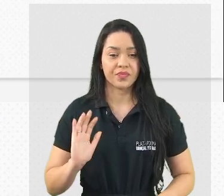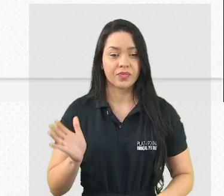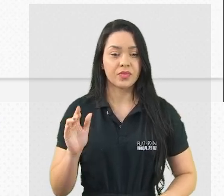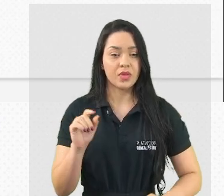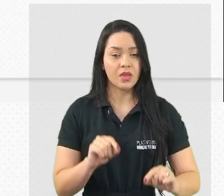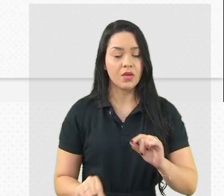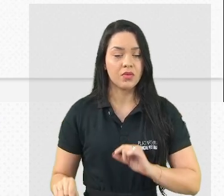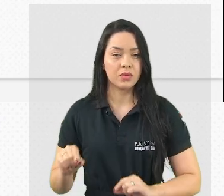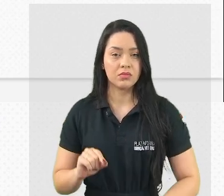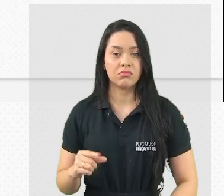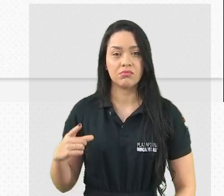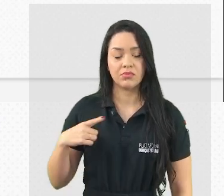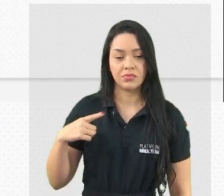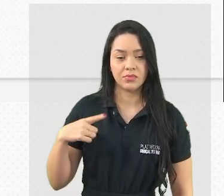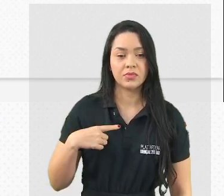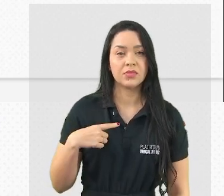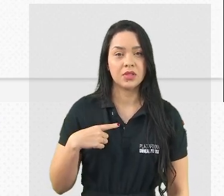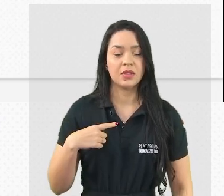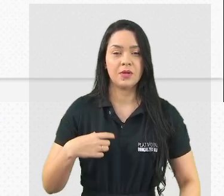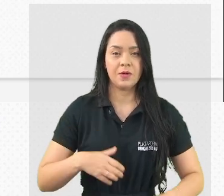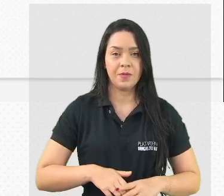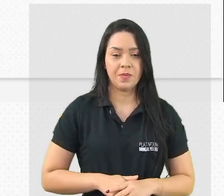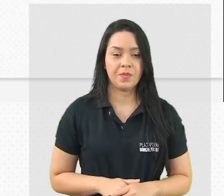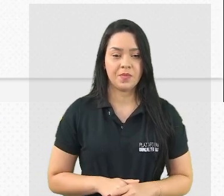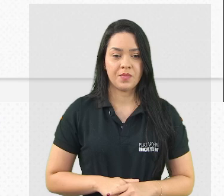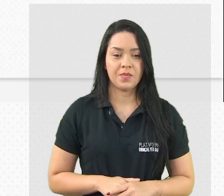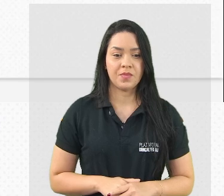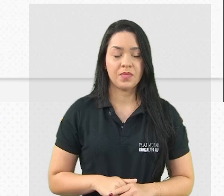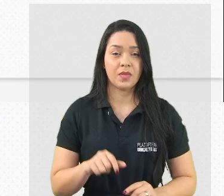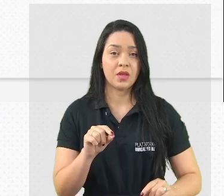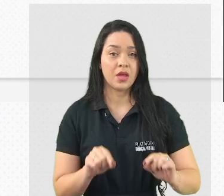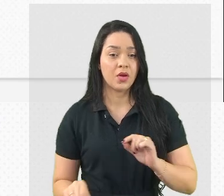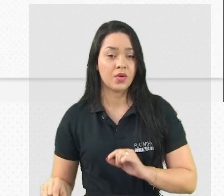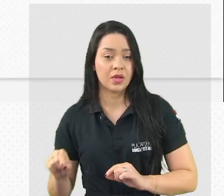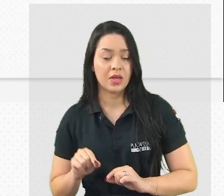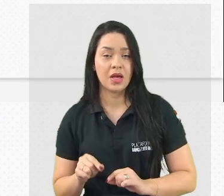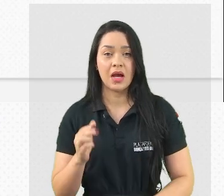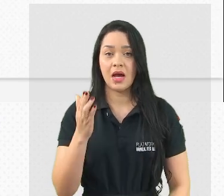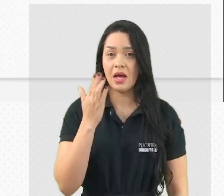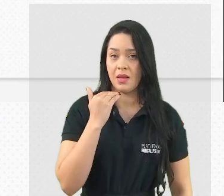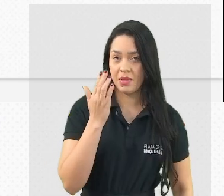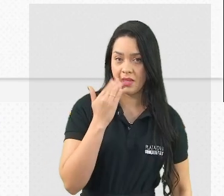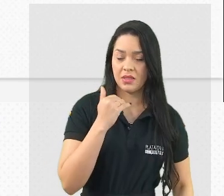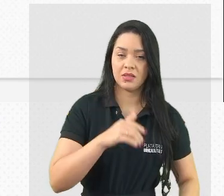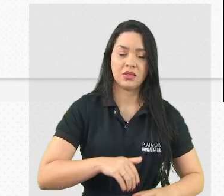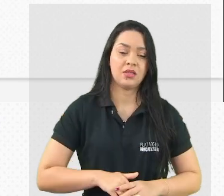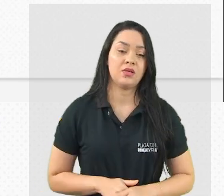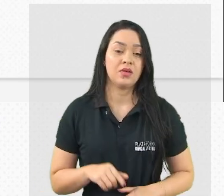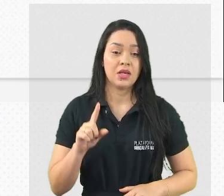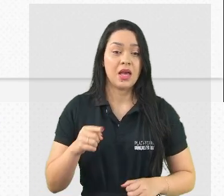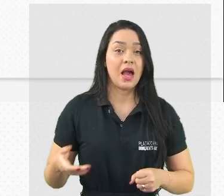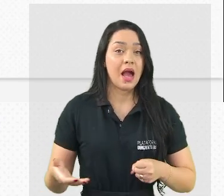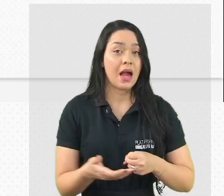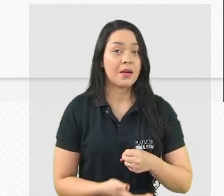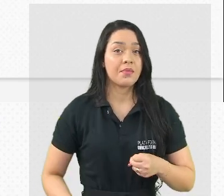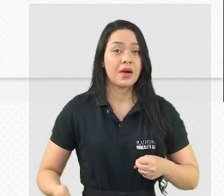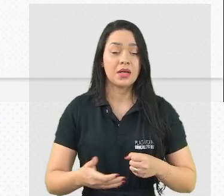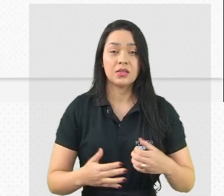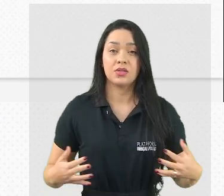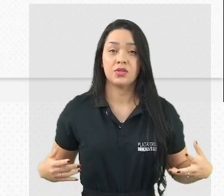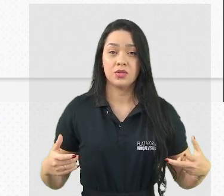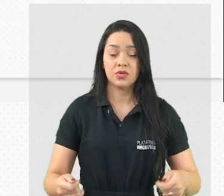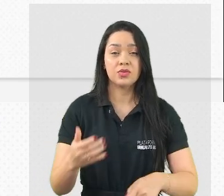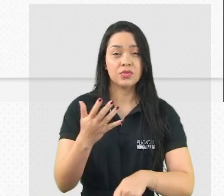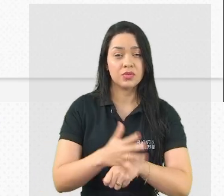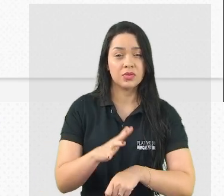através de um tripé. Ele existe através de um tripé, que é o quê? A alimentação, que é a base de tudo, treino